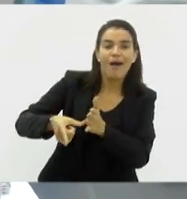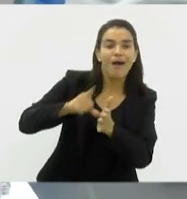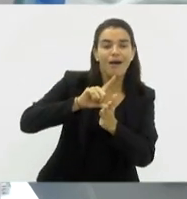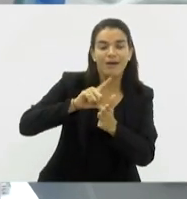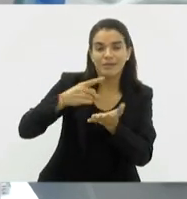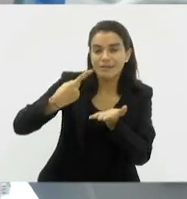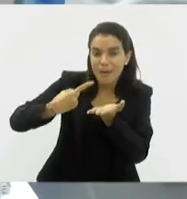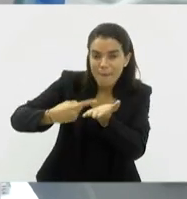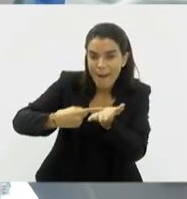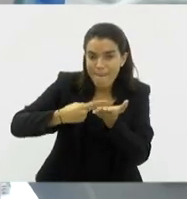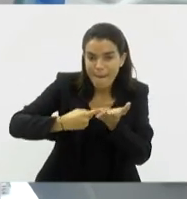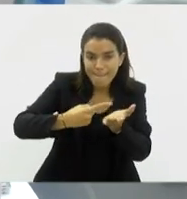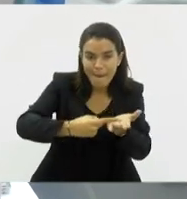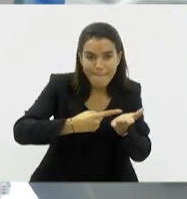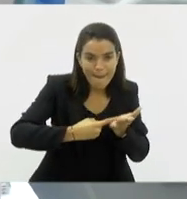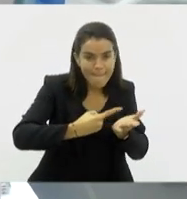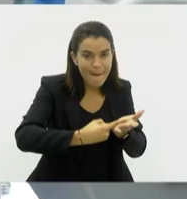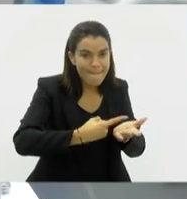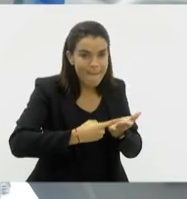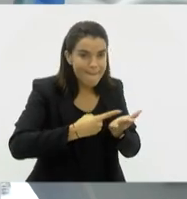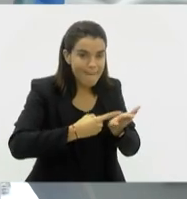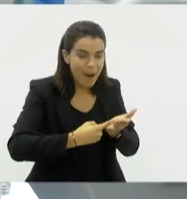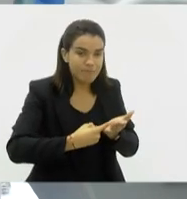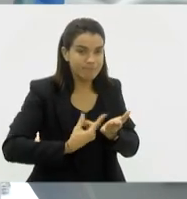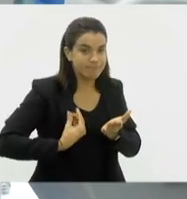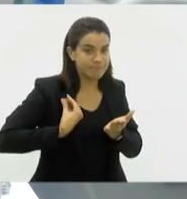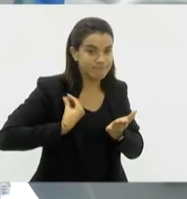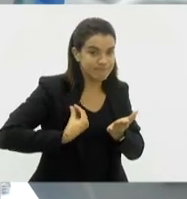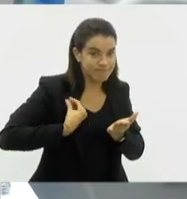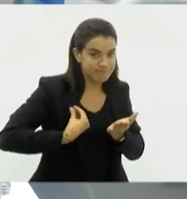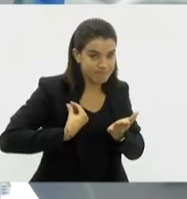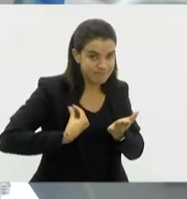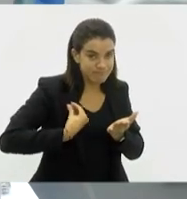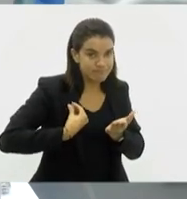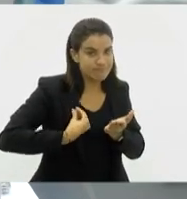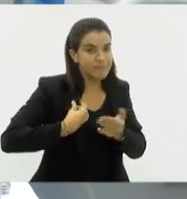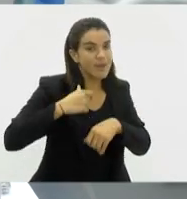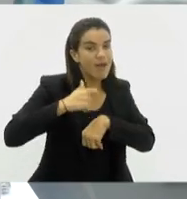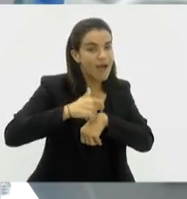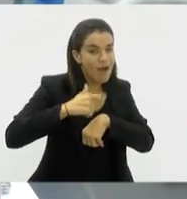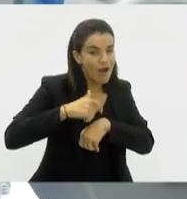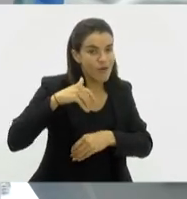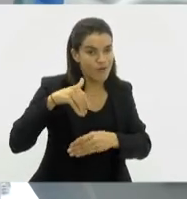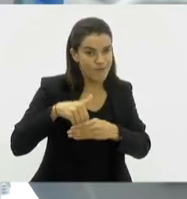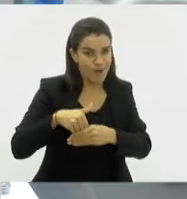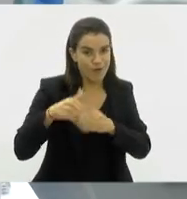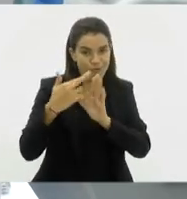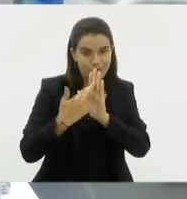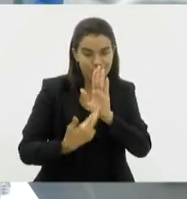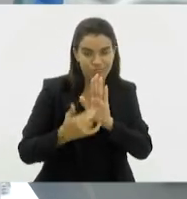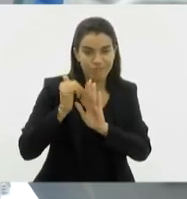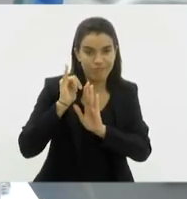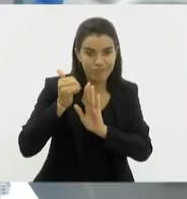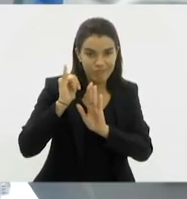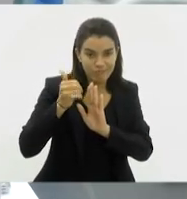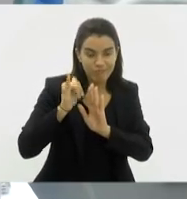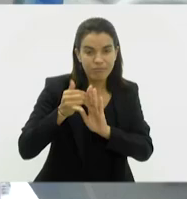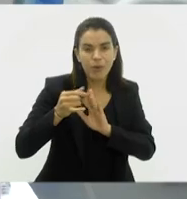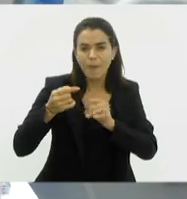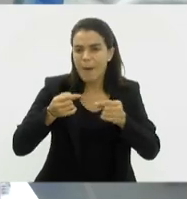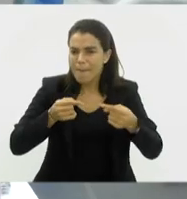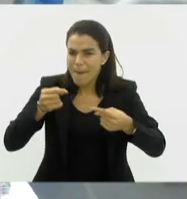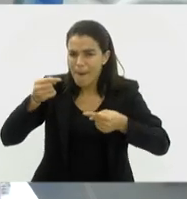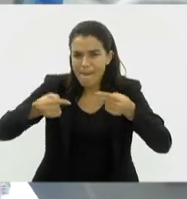por todos os deputados e deputadas presentes na sessão do voto do relator para que fosse uma reunião que